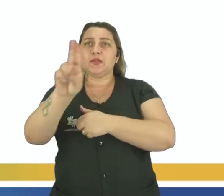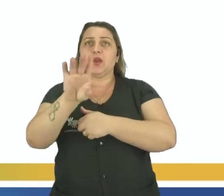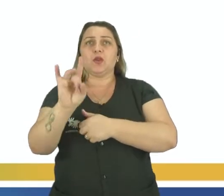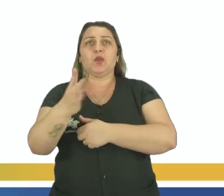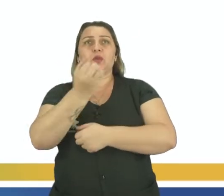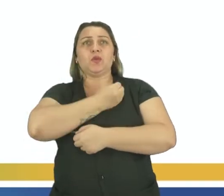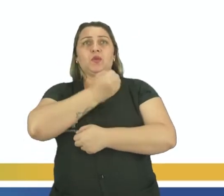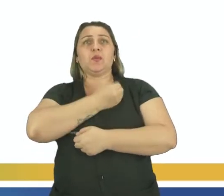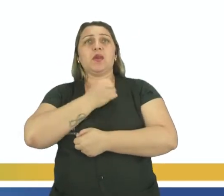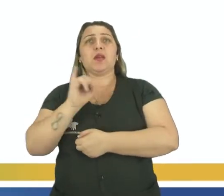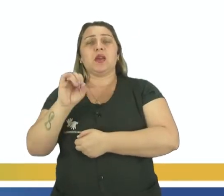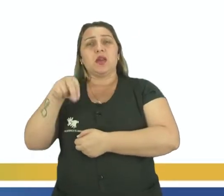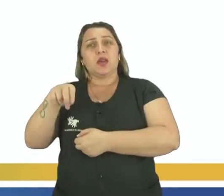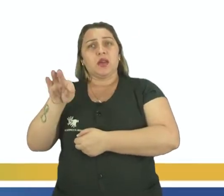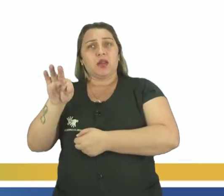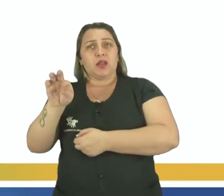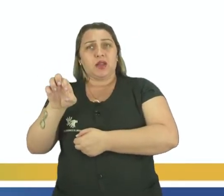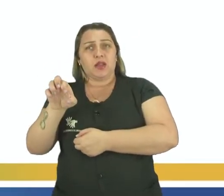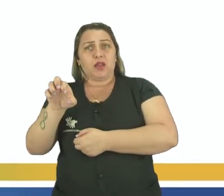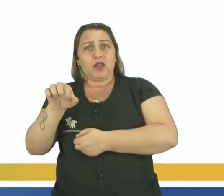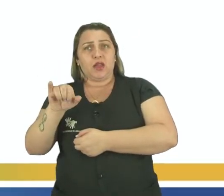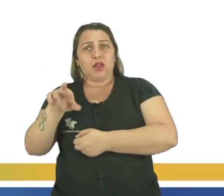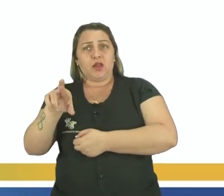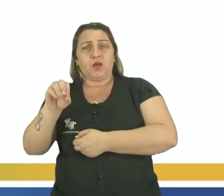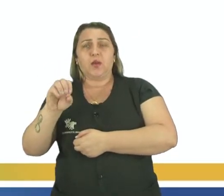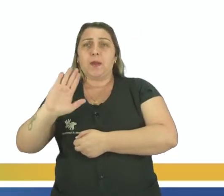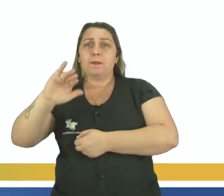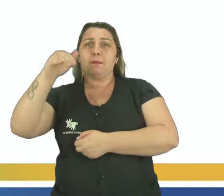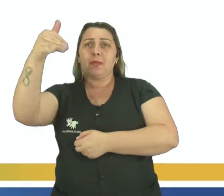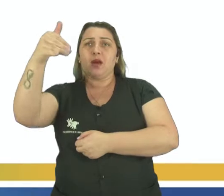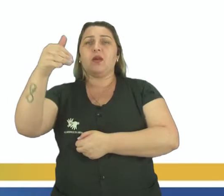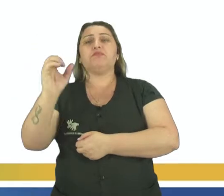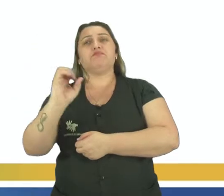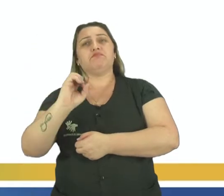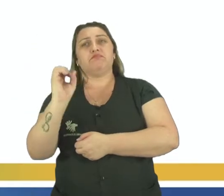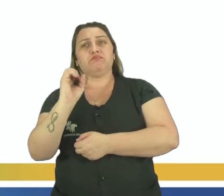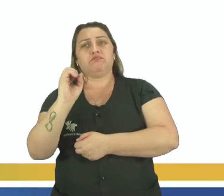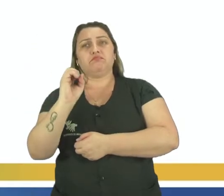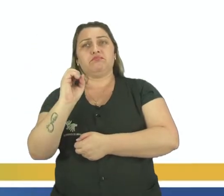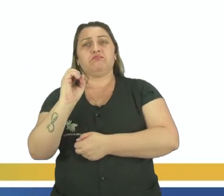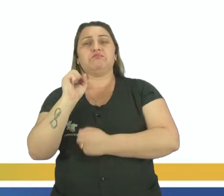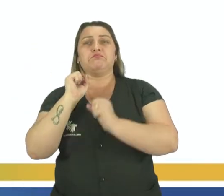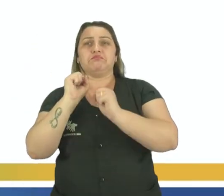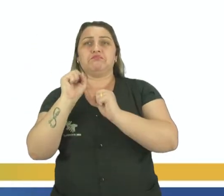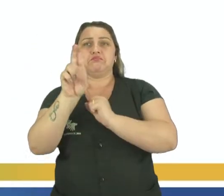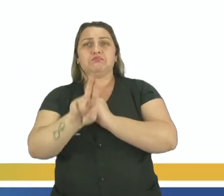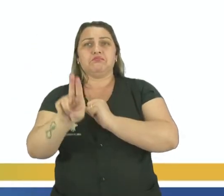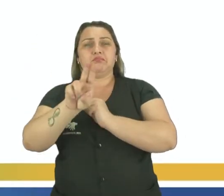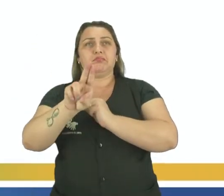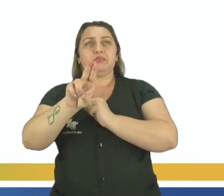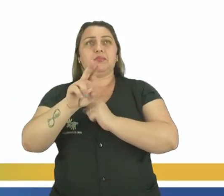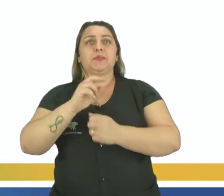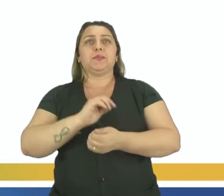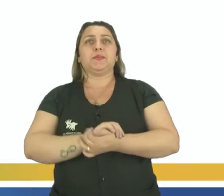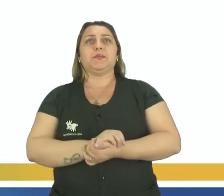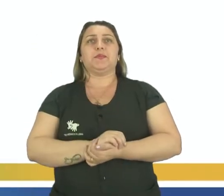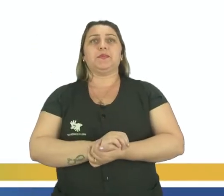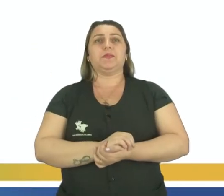apenas números inteiros e maiores que zero, que podem ser utilizados.